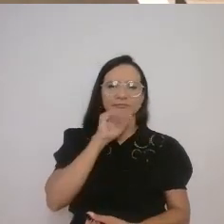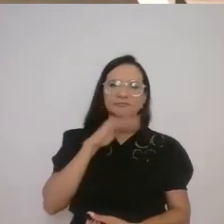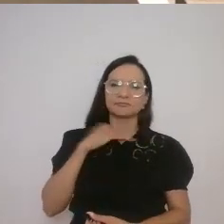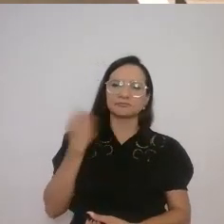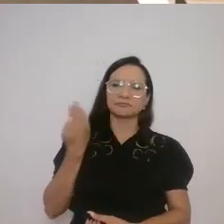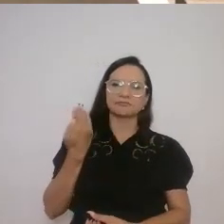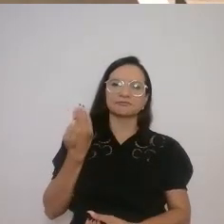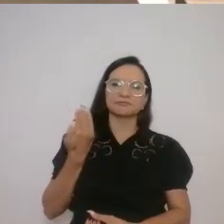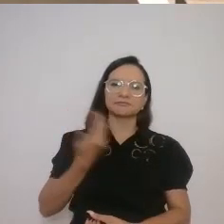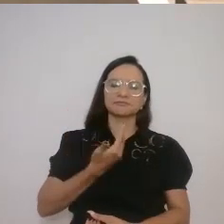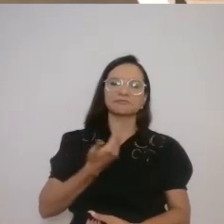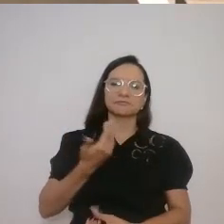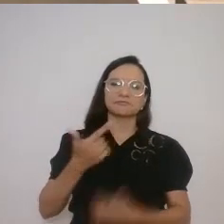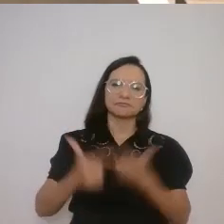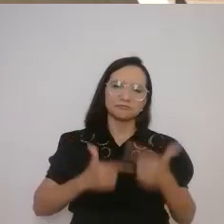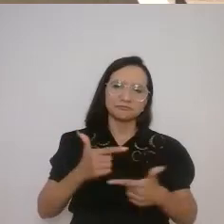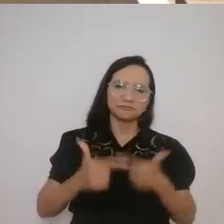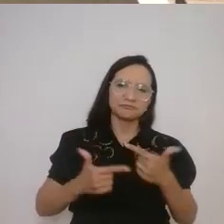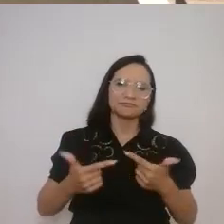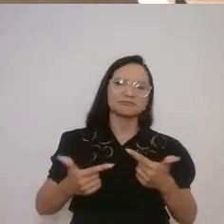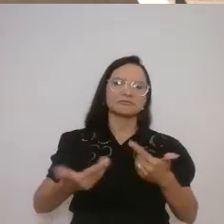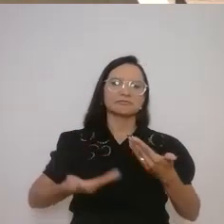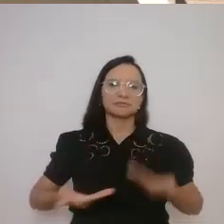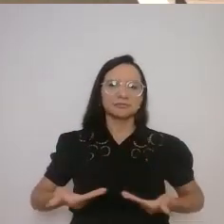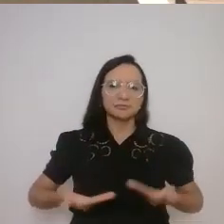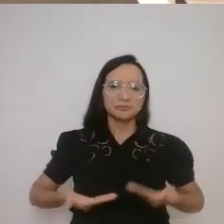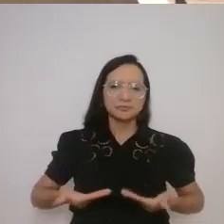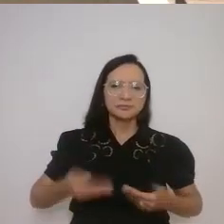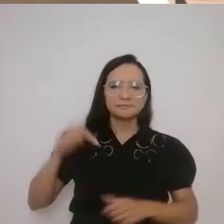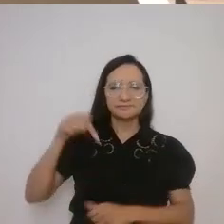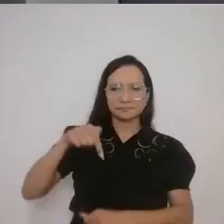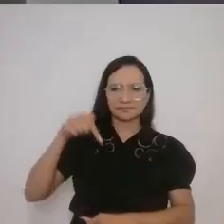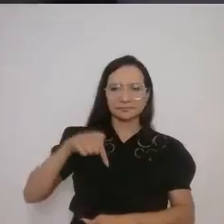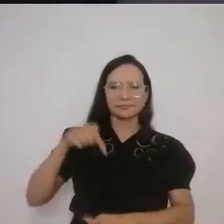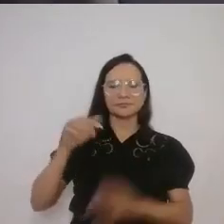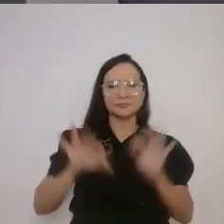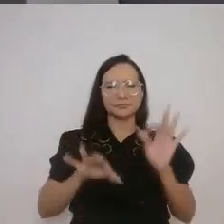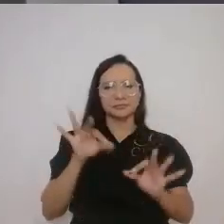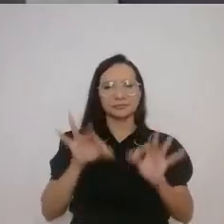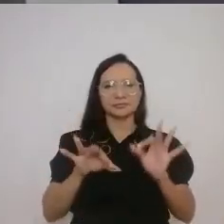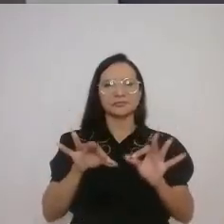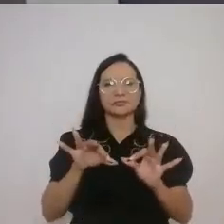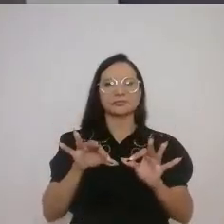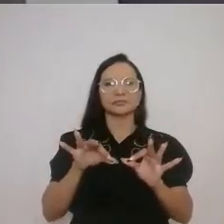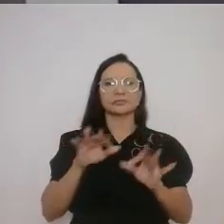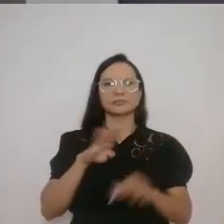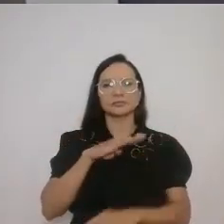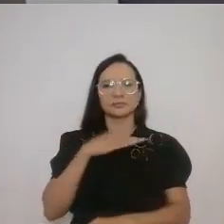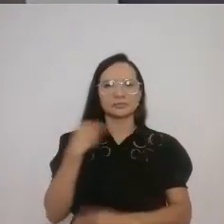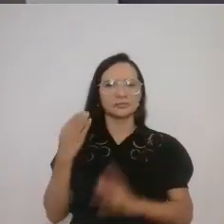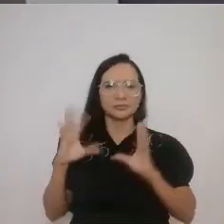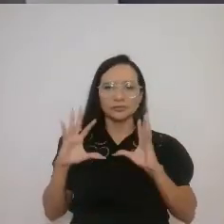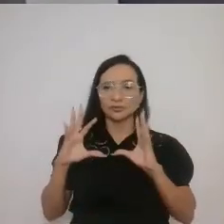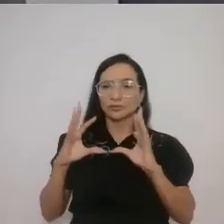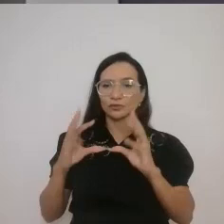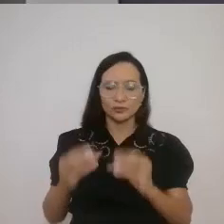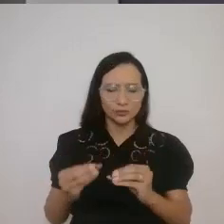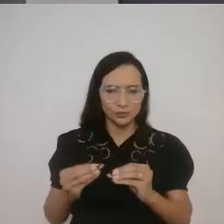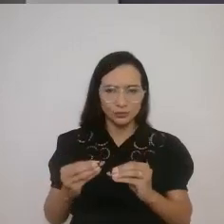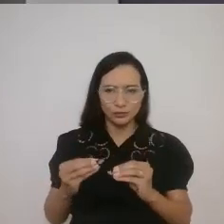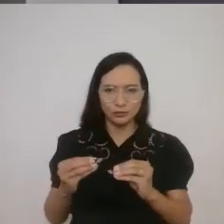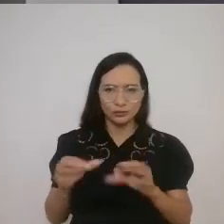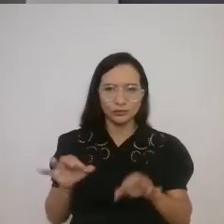doído, não é? Mas há um ditado que diz que a morte tudo encerra, mas só morre quem não é